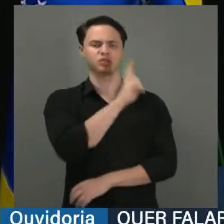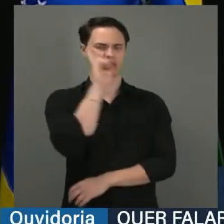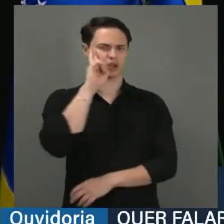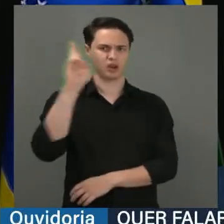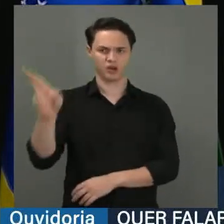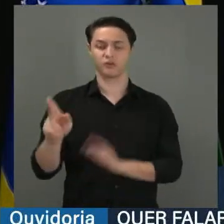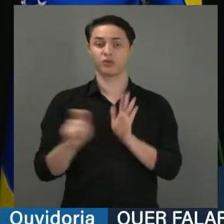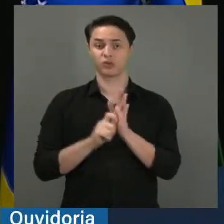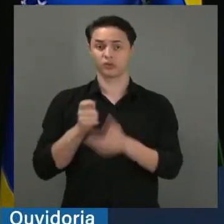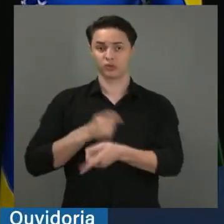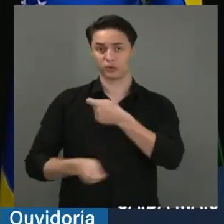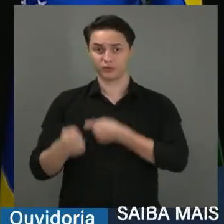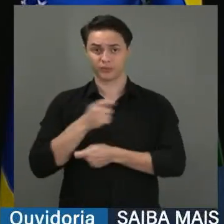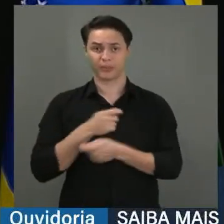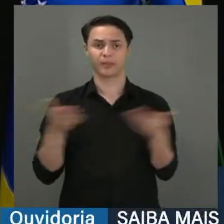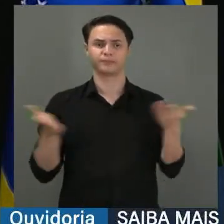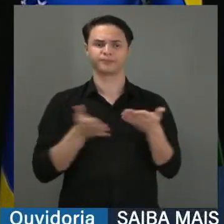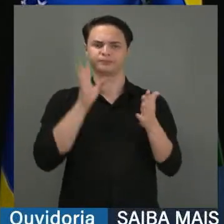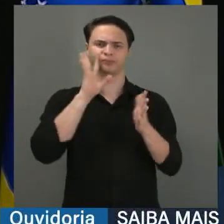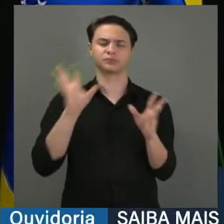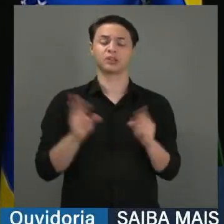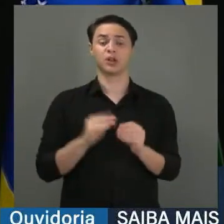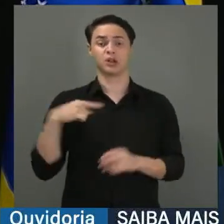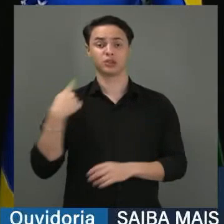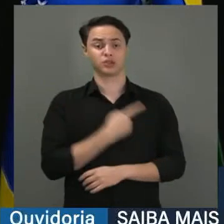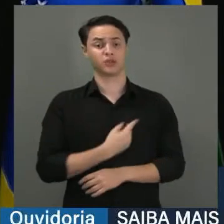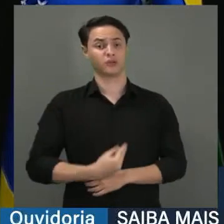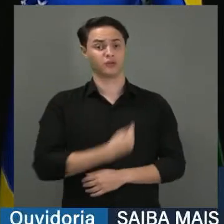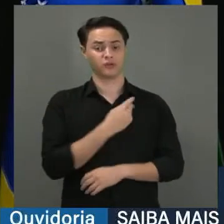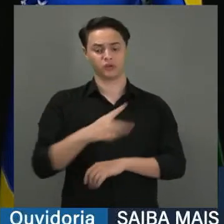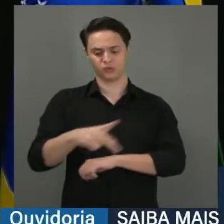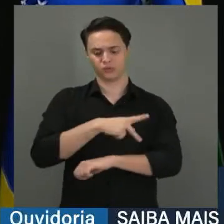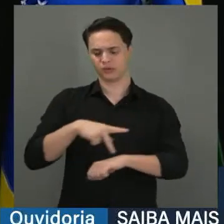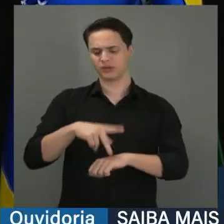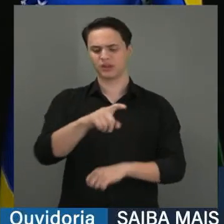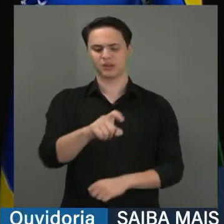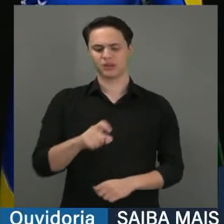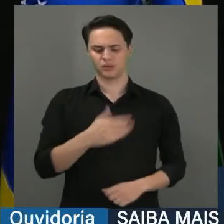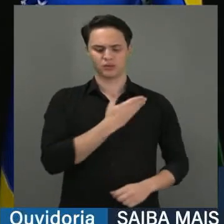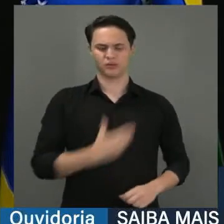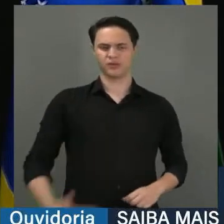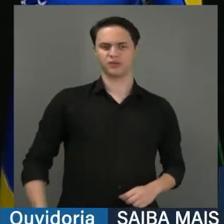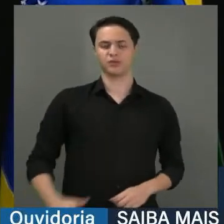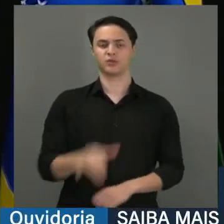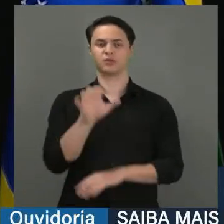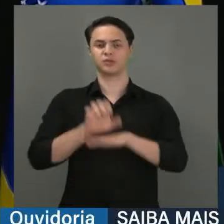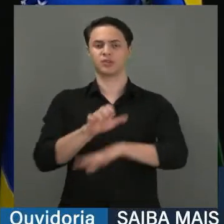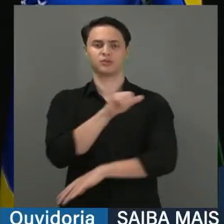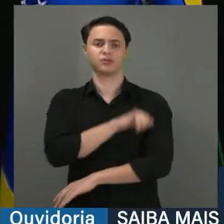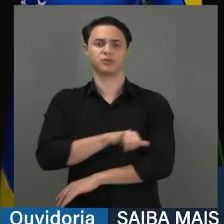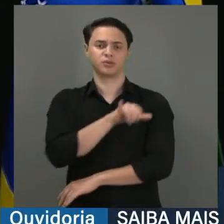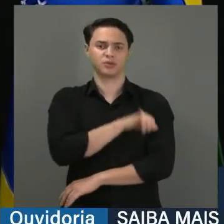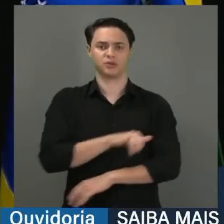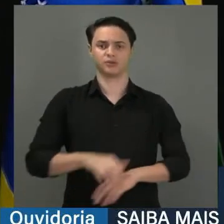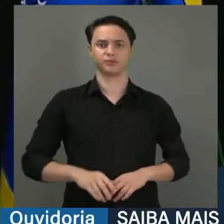eu concluo. Vivemos num país onde o ex-governador do Rio de Janeiro,